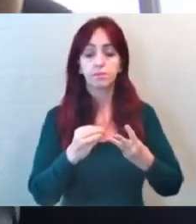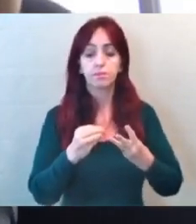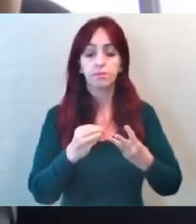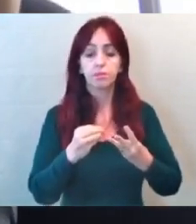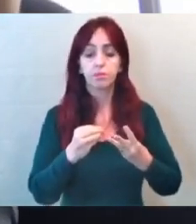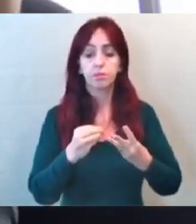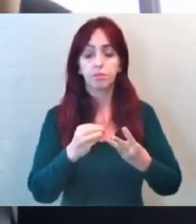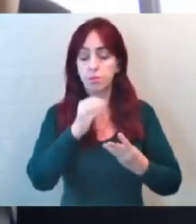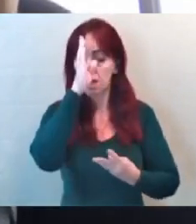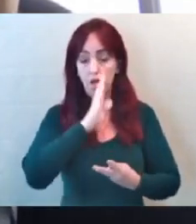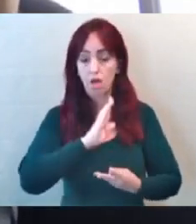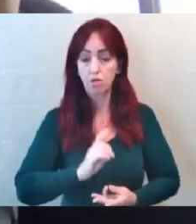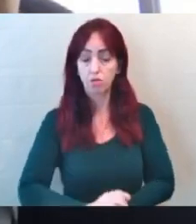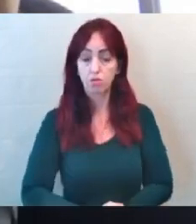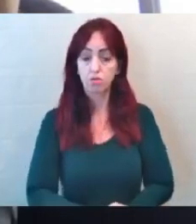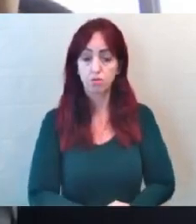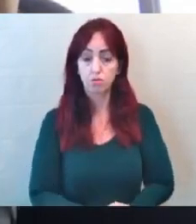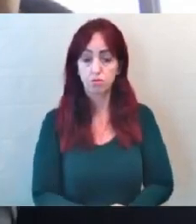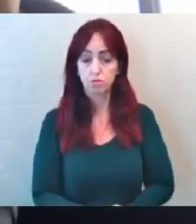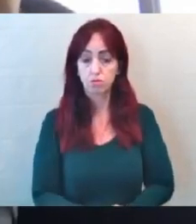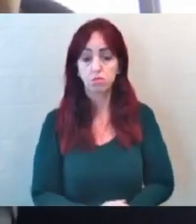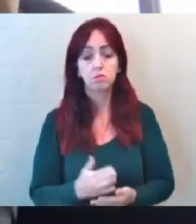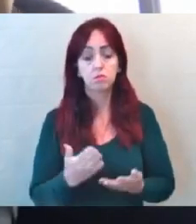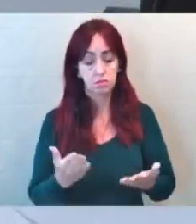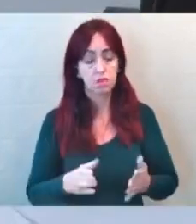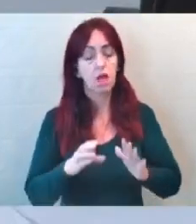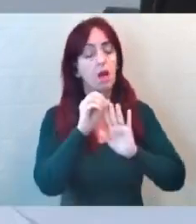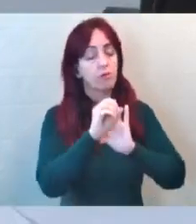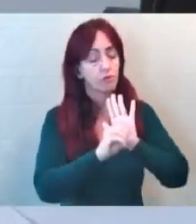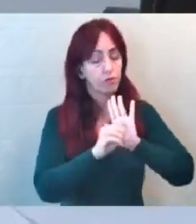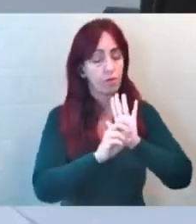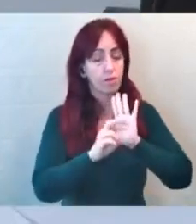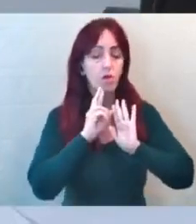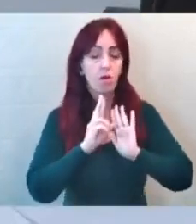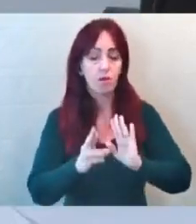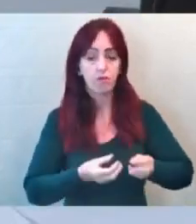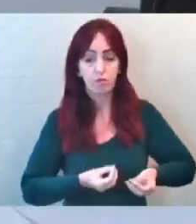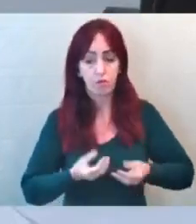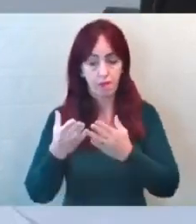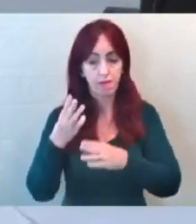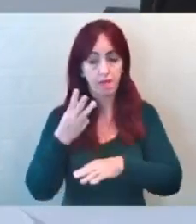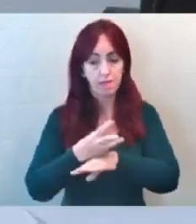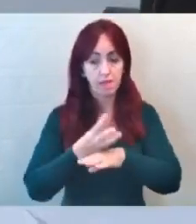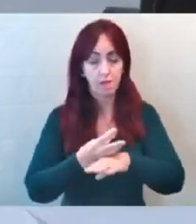sem cobrança de tarifa. Tá, eu vou te mandar o ofício respondido aí por Zap agora.